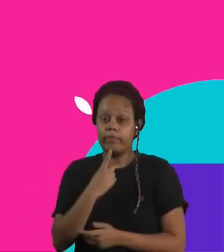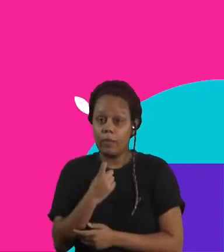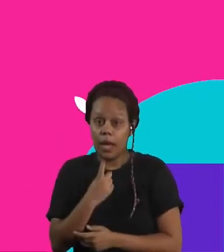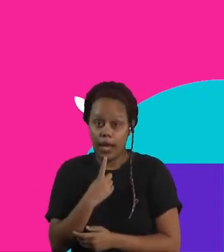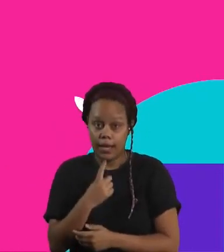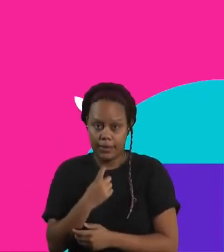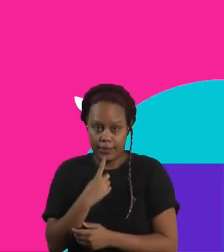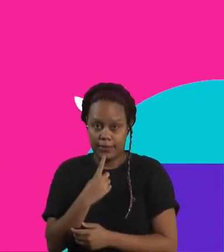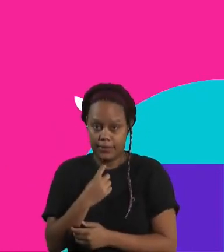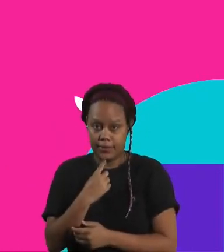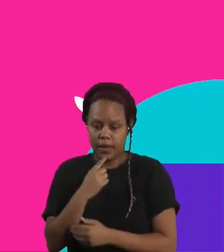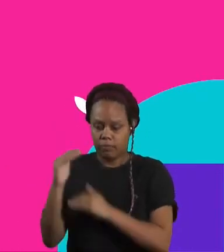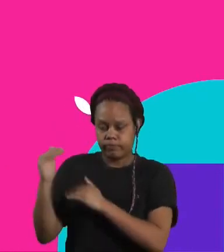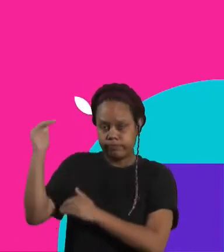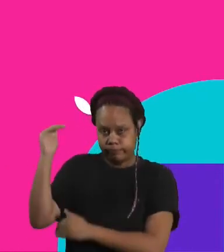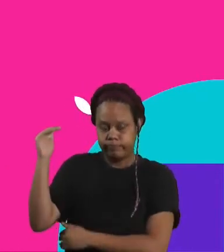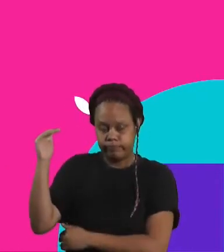no quadrante superior